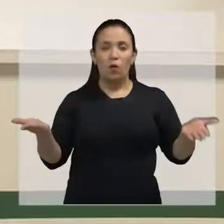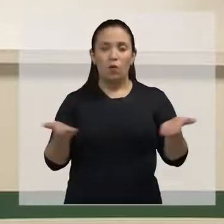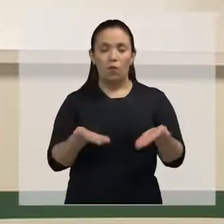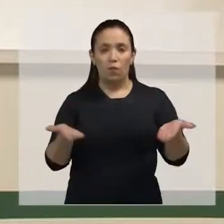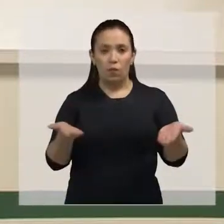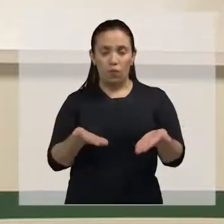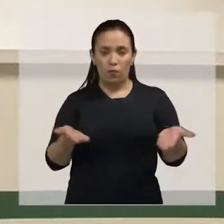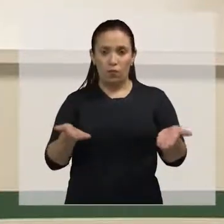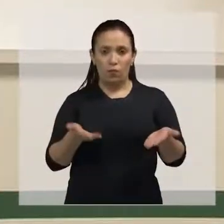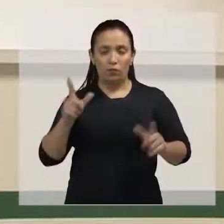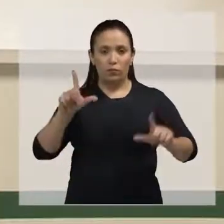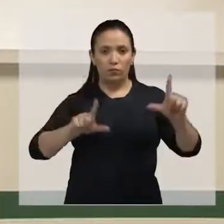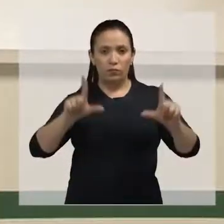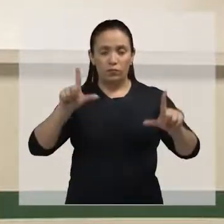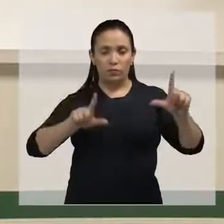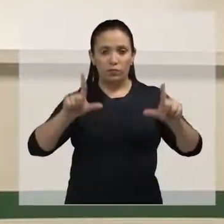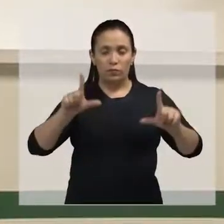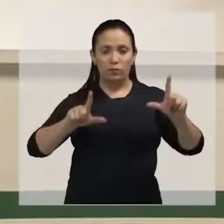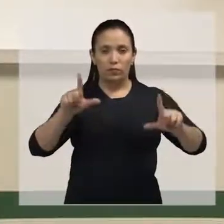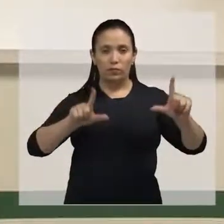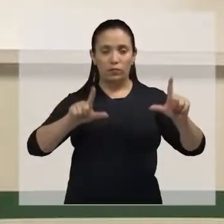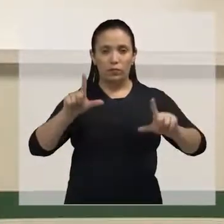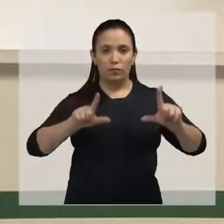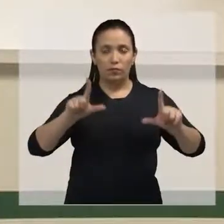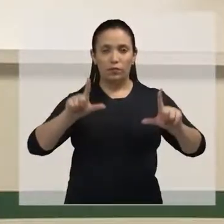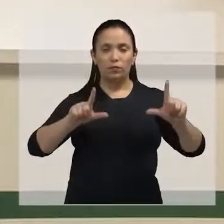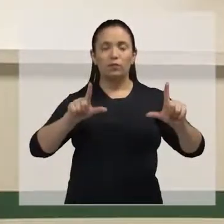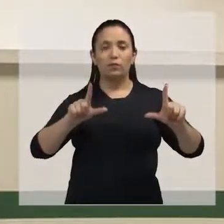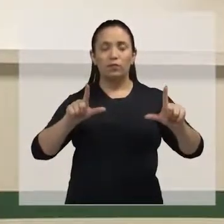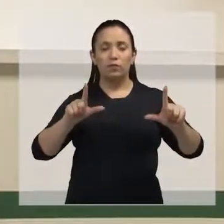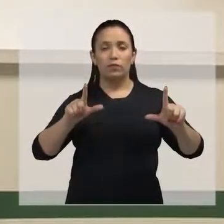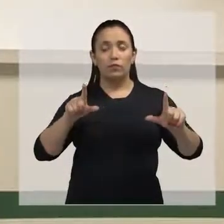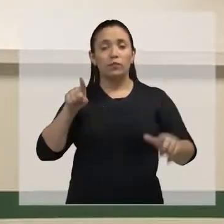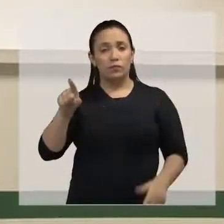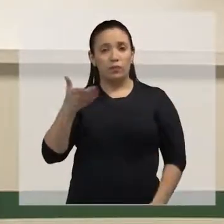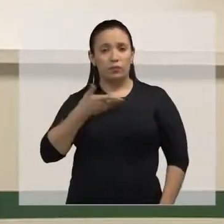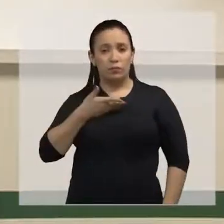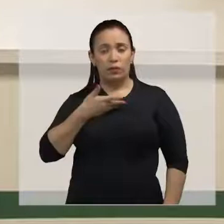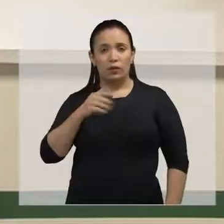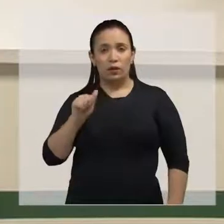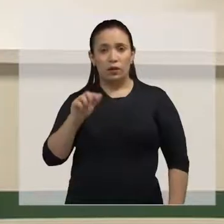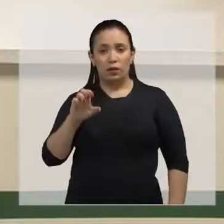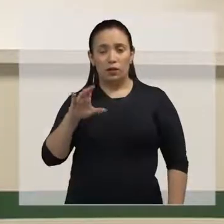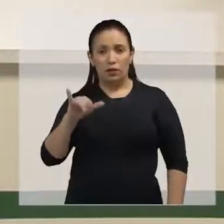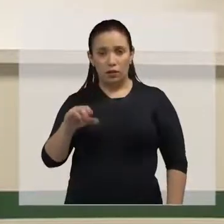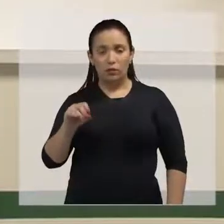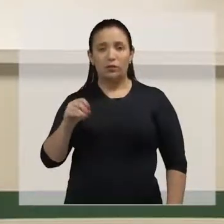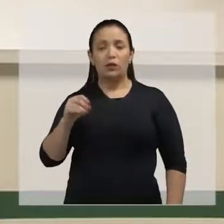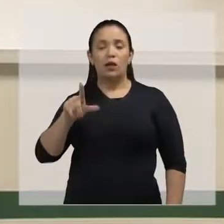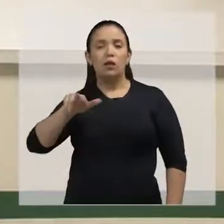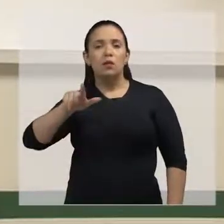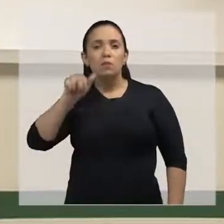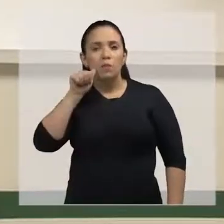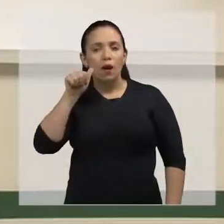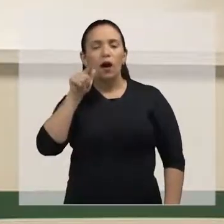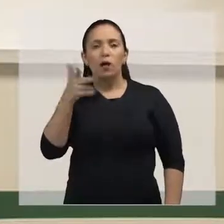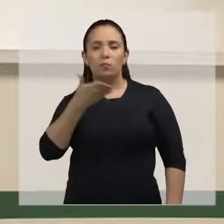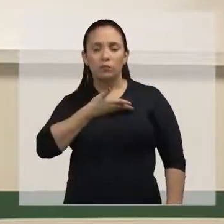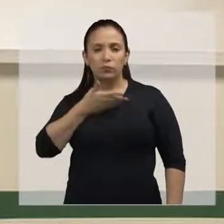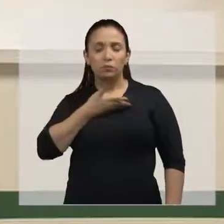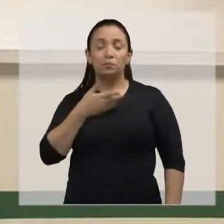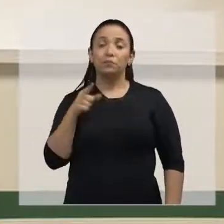Band News, Que é amigo do Aécio. Rede TV. Que é amigo do Aécio. Sim, sim, Confirme, por favor. É amigo do Aécio? sim, Que é amigo da irmã do Aécio. sim.